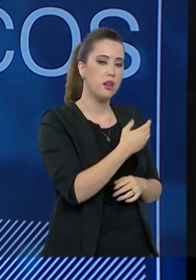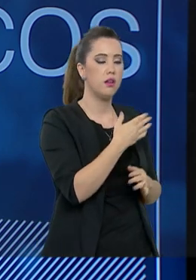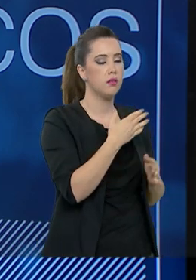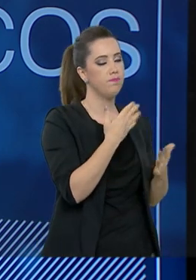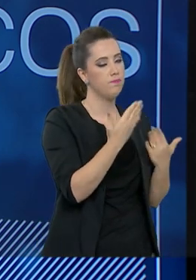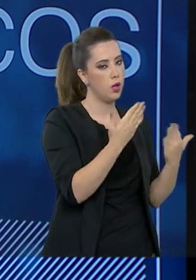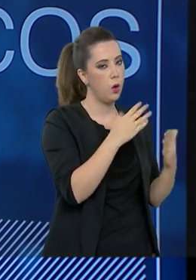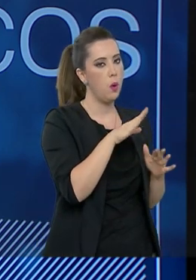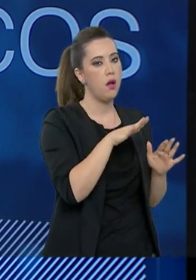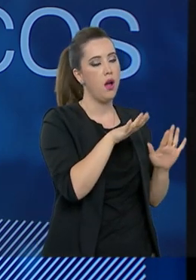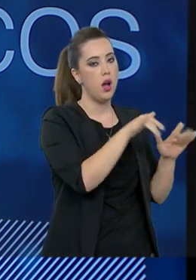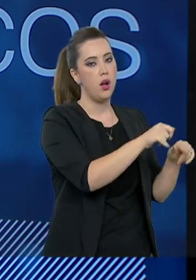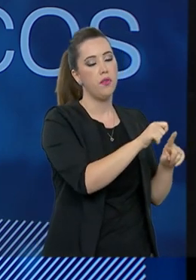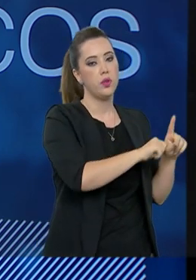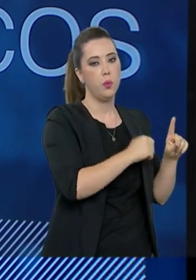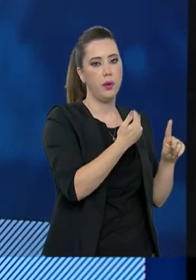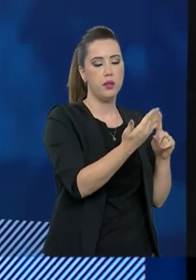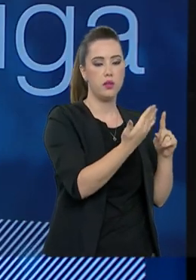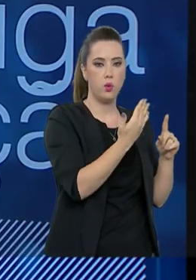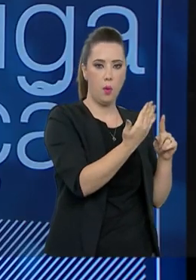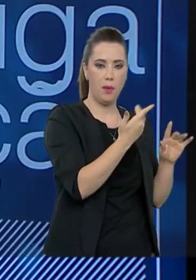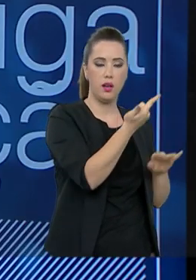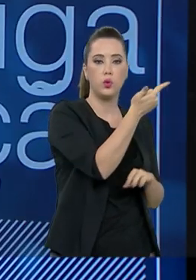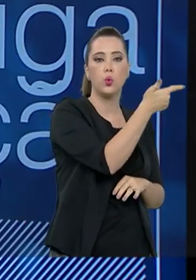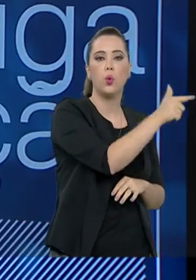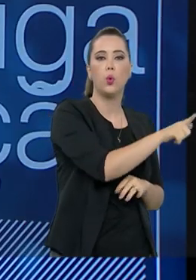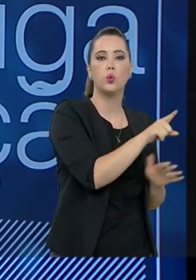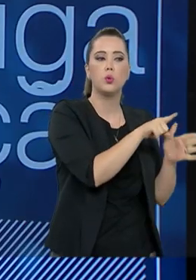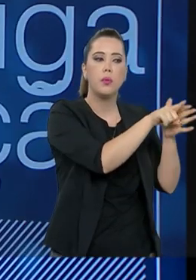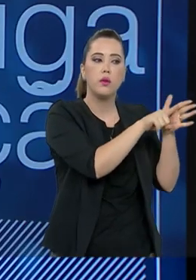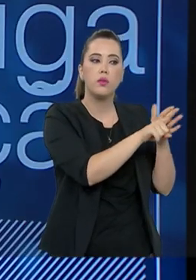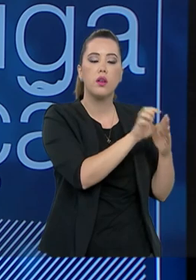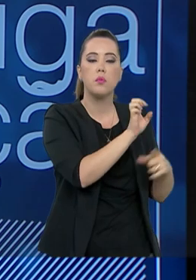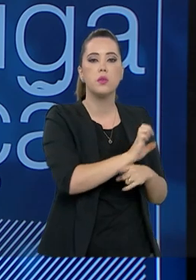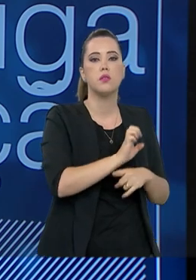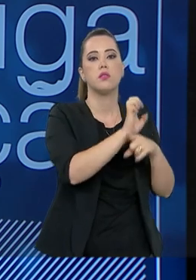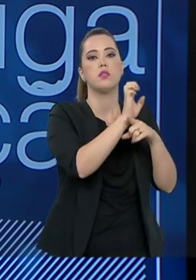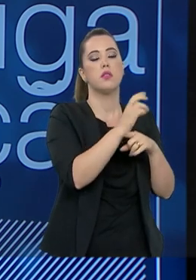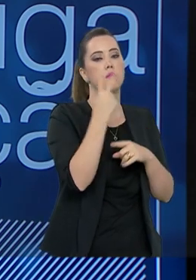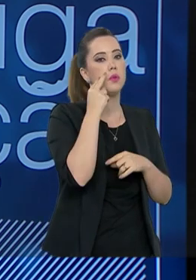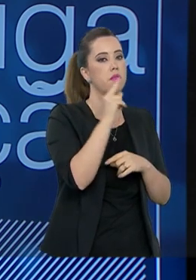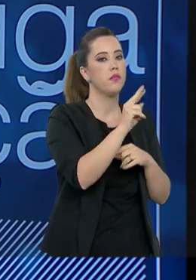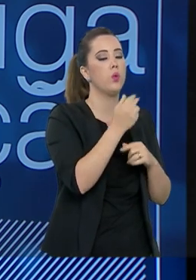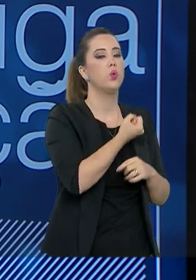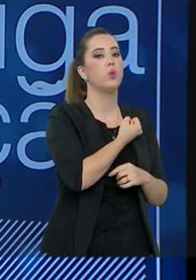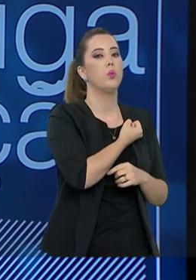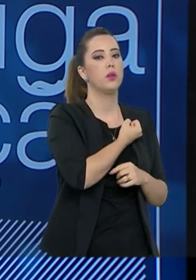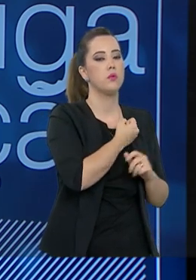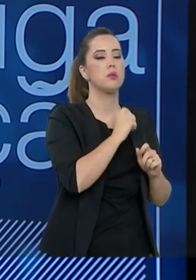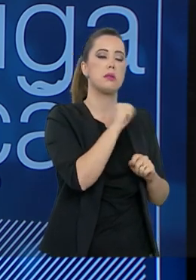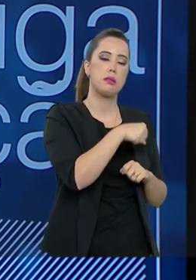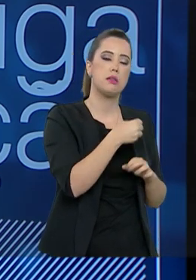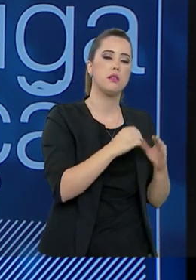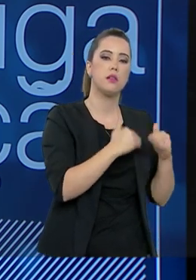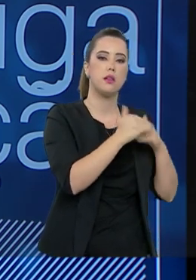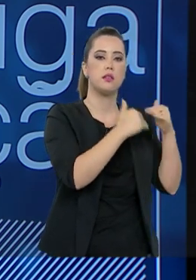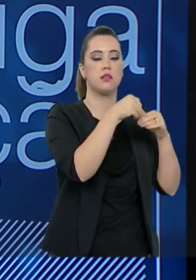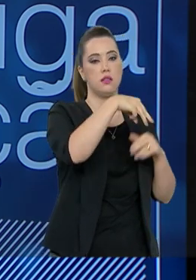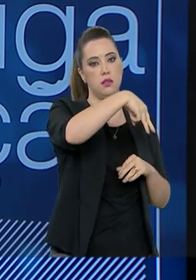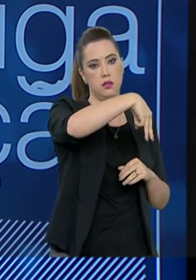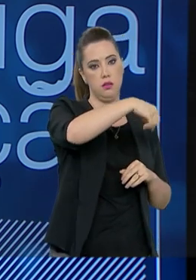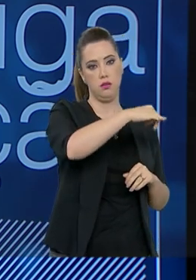agora no final do mês, vai ser feita uma nova consulta a cada estado para verificar, e esse número certamente cresceu bastante de maio para